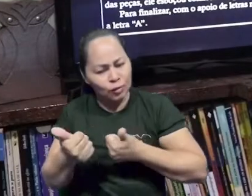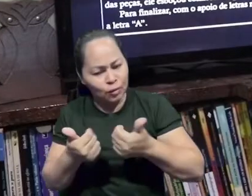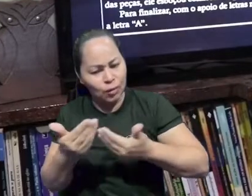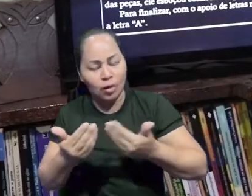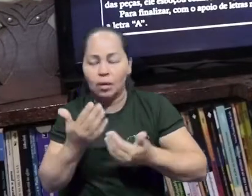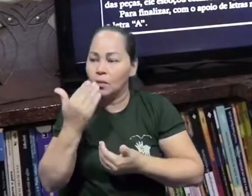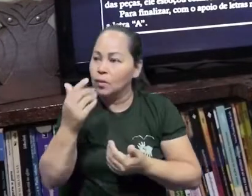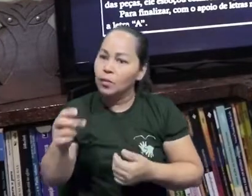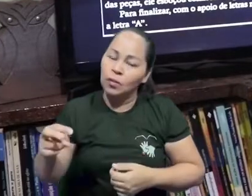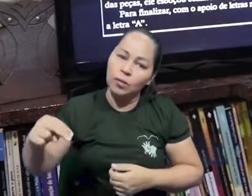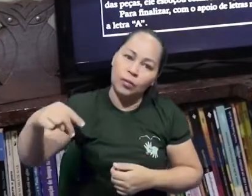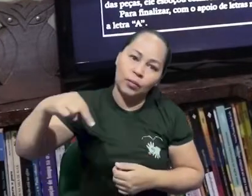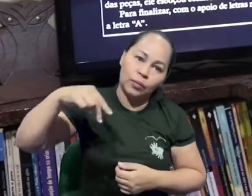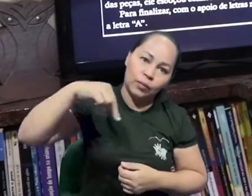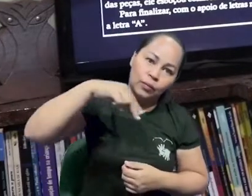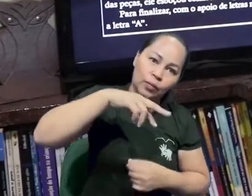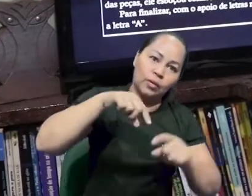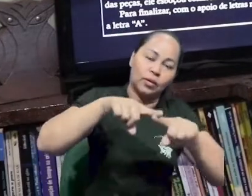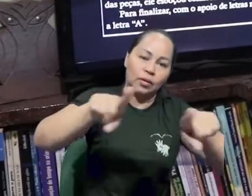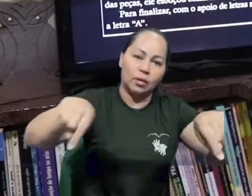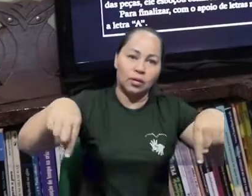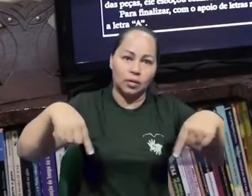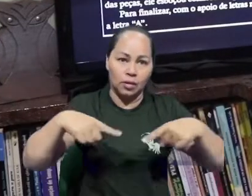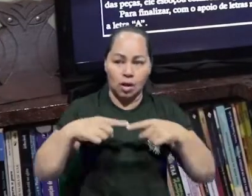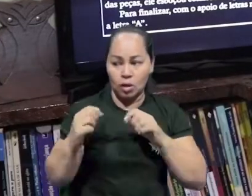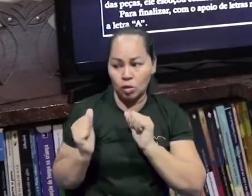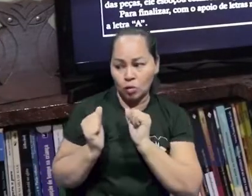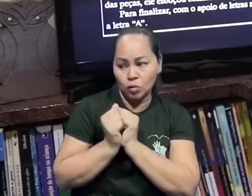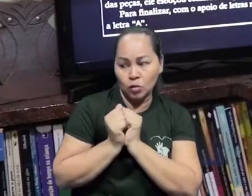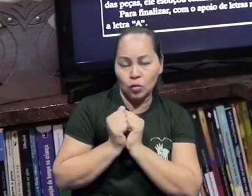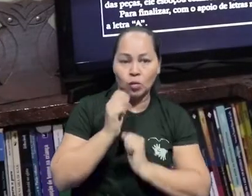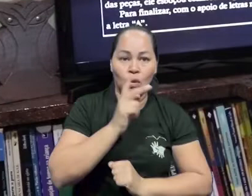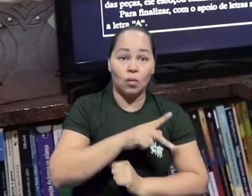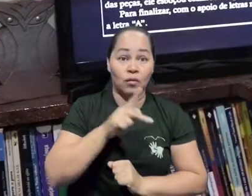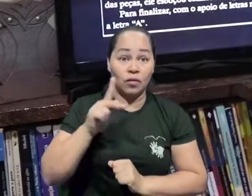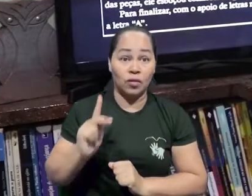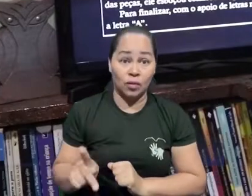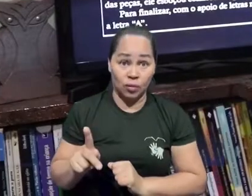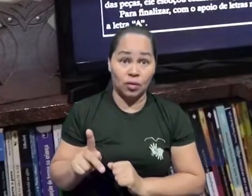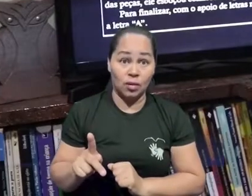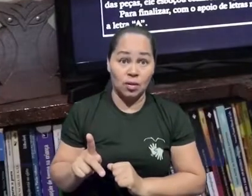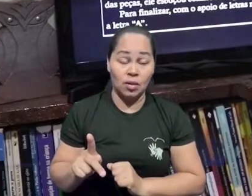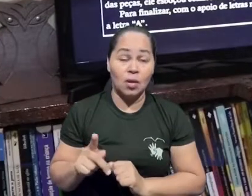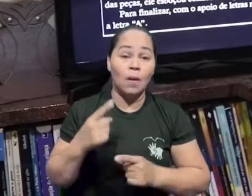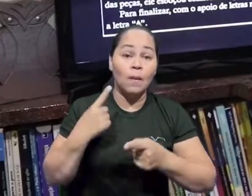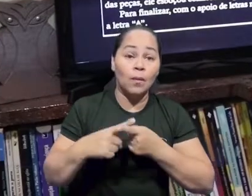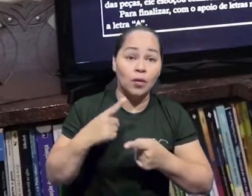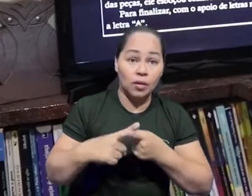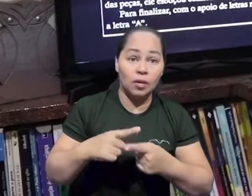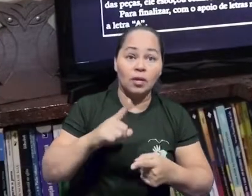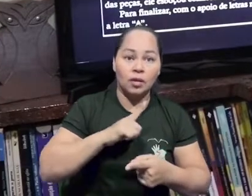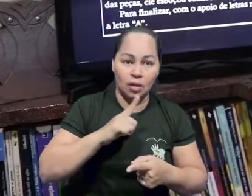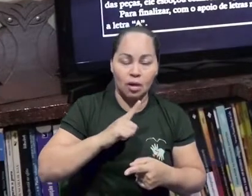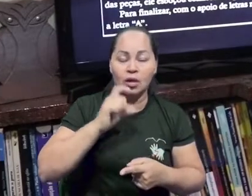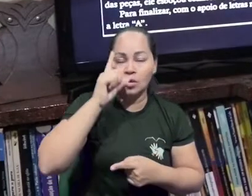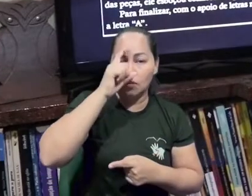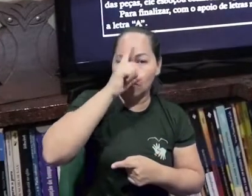Após a alimentação, subiu para a sala apoiando-se na professora. Aí já percebe que o aluno tem uma